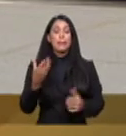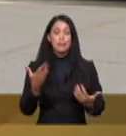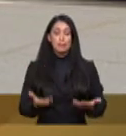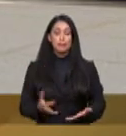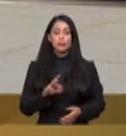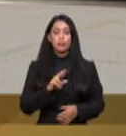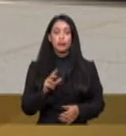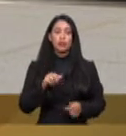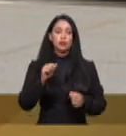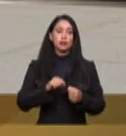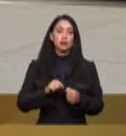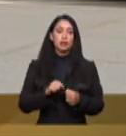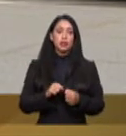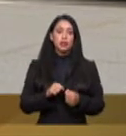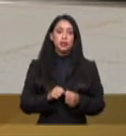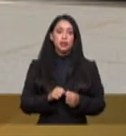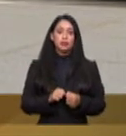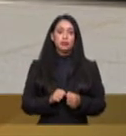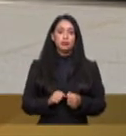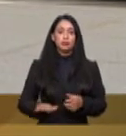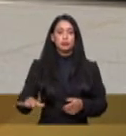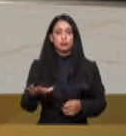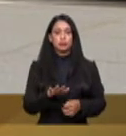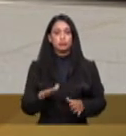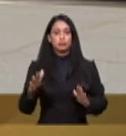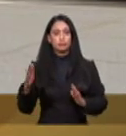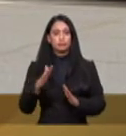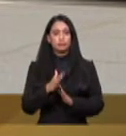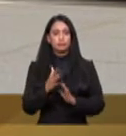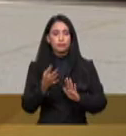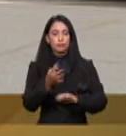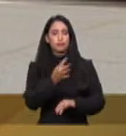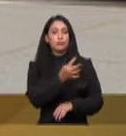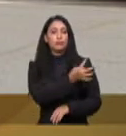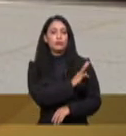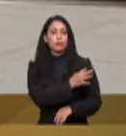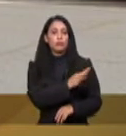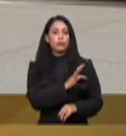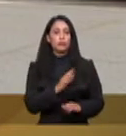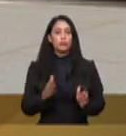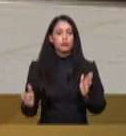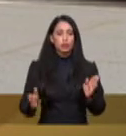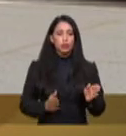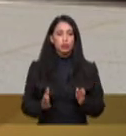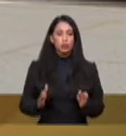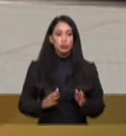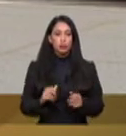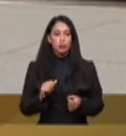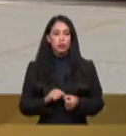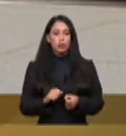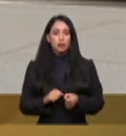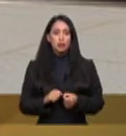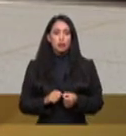não tomar as providências para, no âmbito dos limites técnicos do seu serviço e dentro do prazo assinalado,